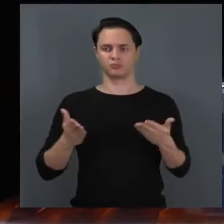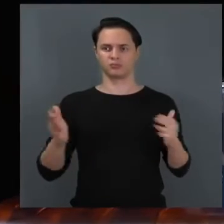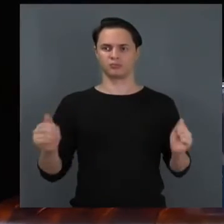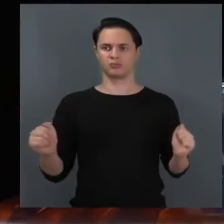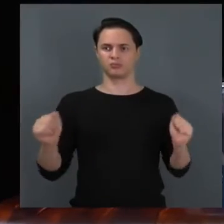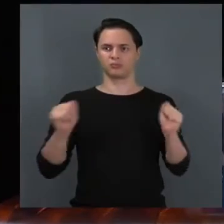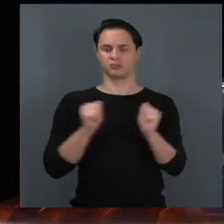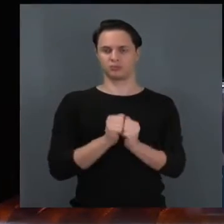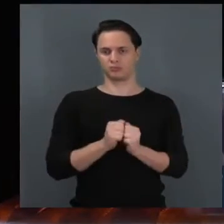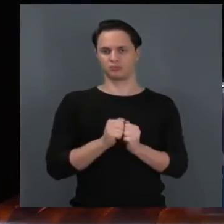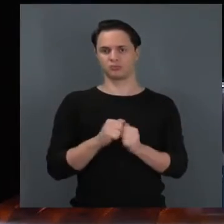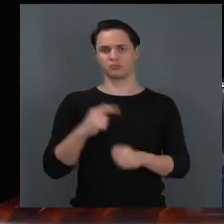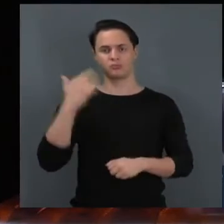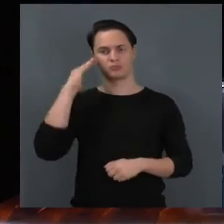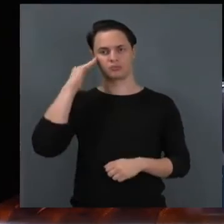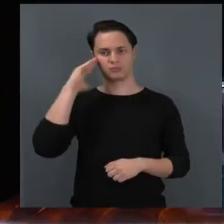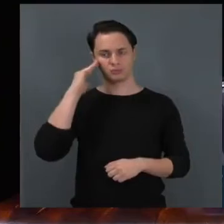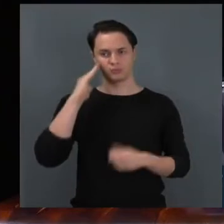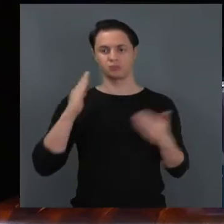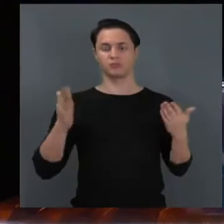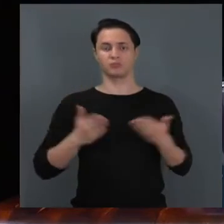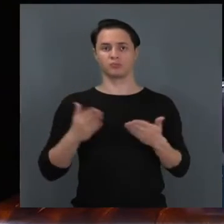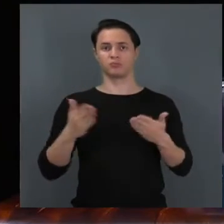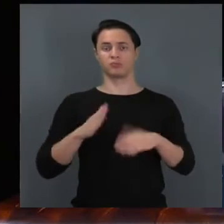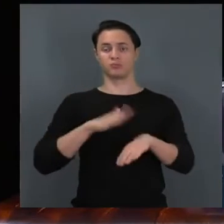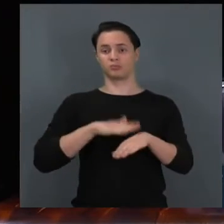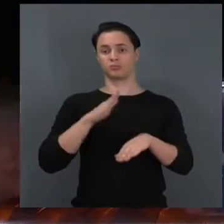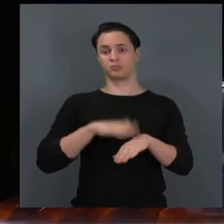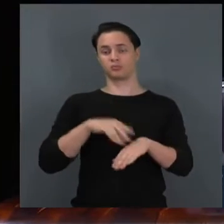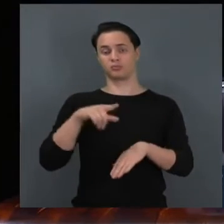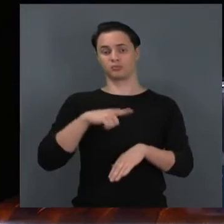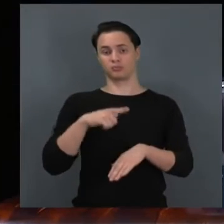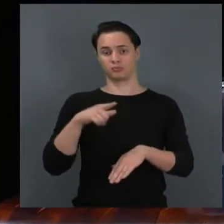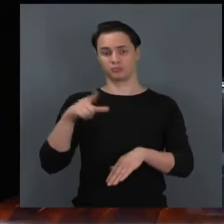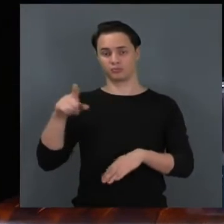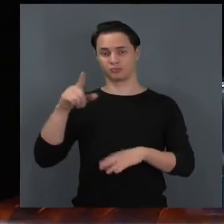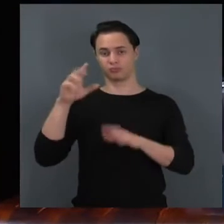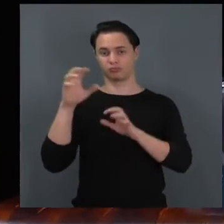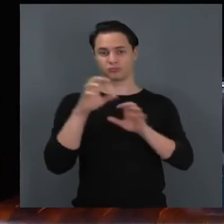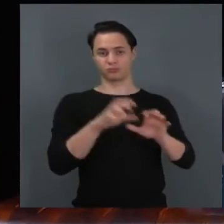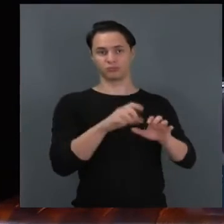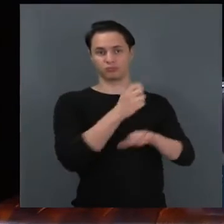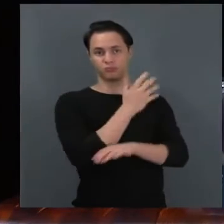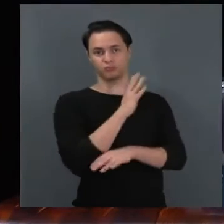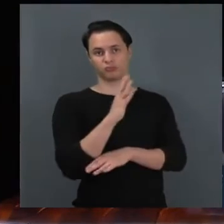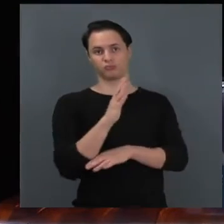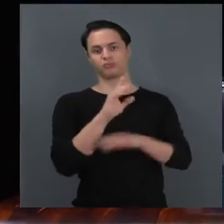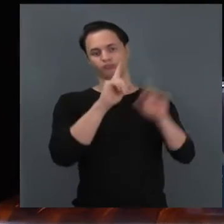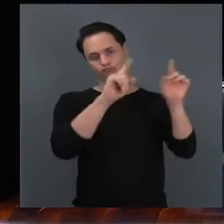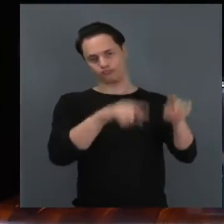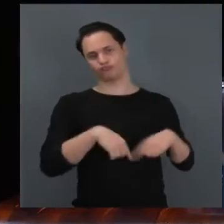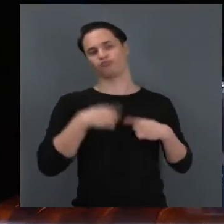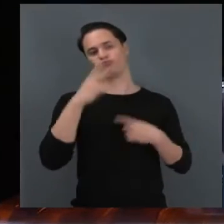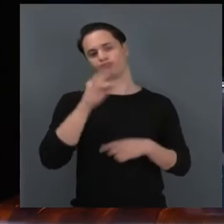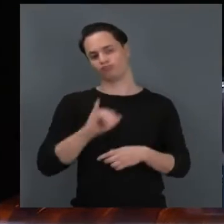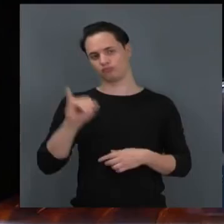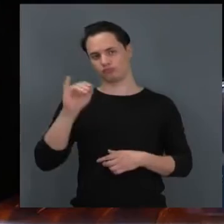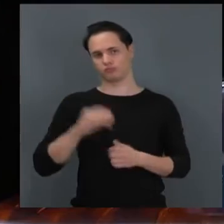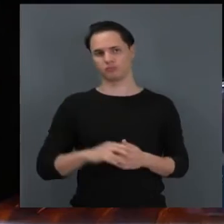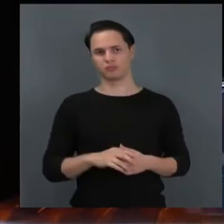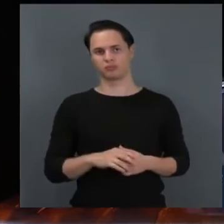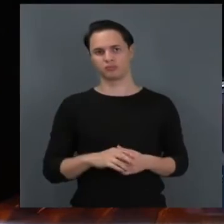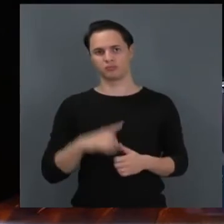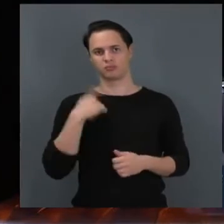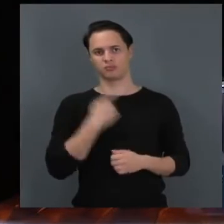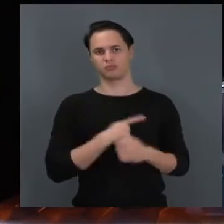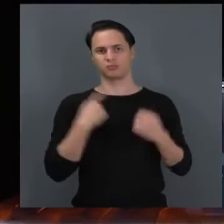juntos, compreender de uma vez por todas que quando a natureza é agredida, ela um dia vai reagir. E nós